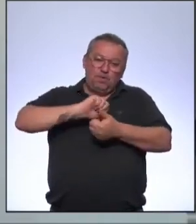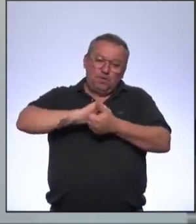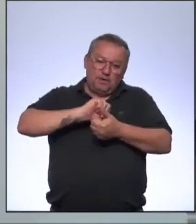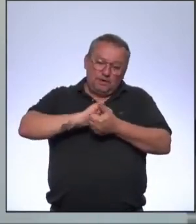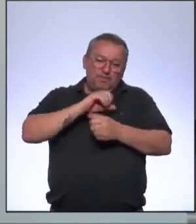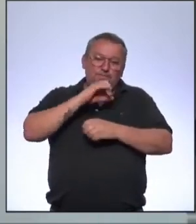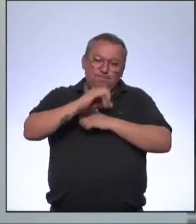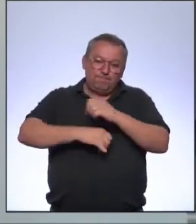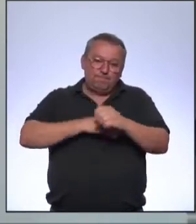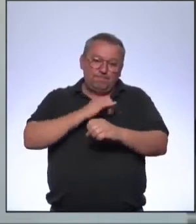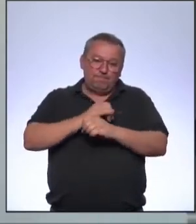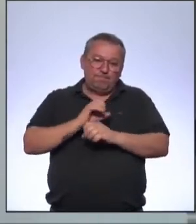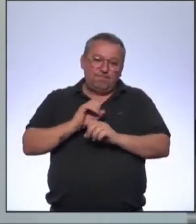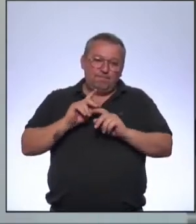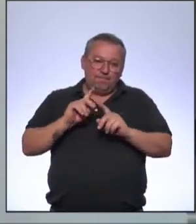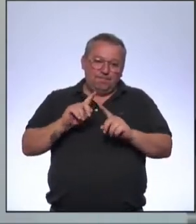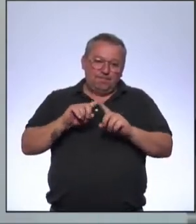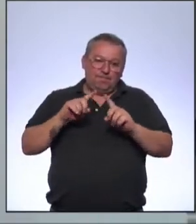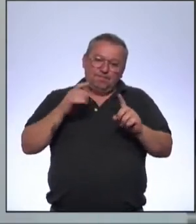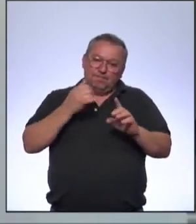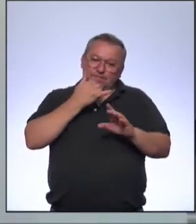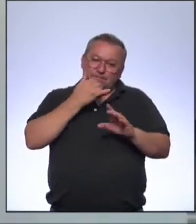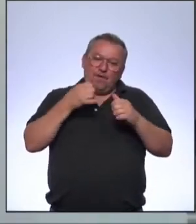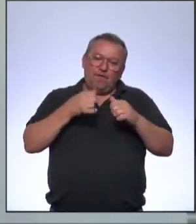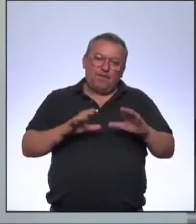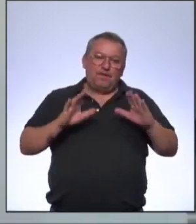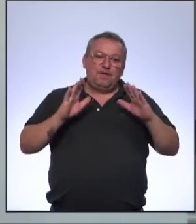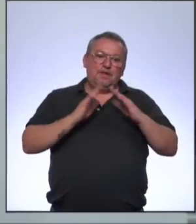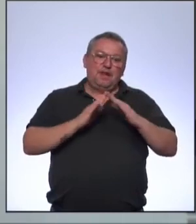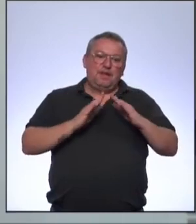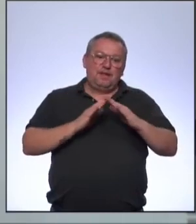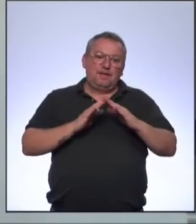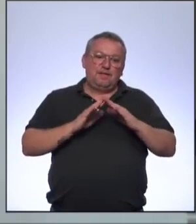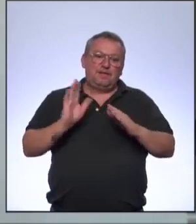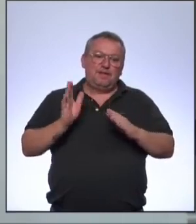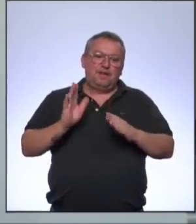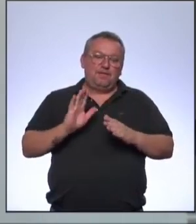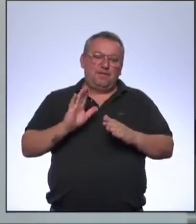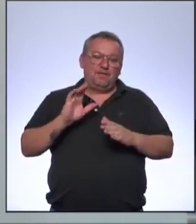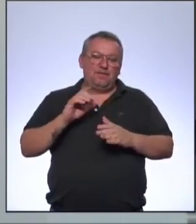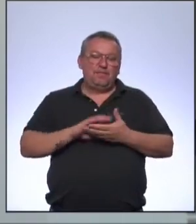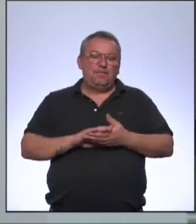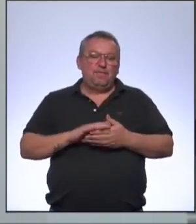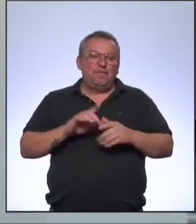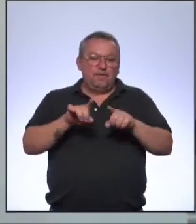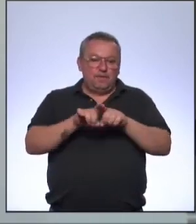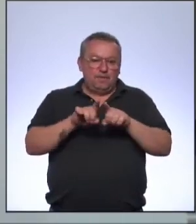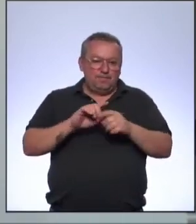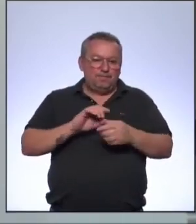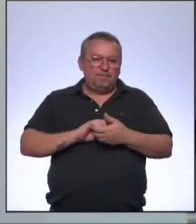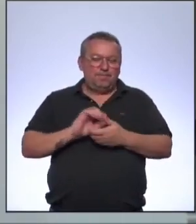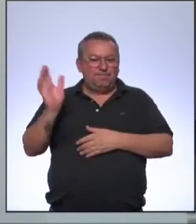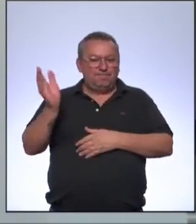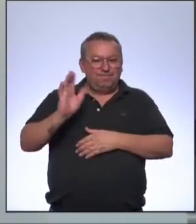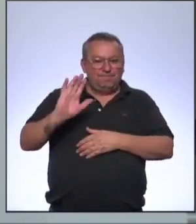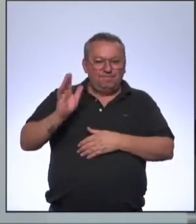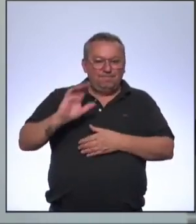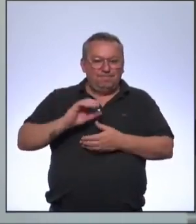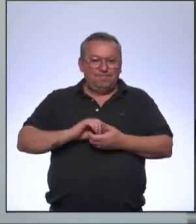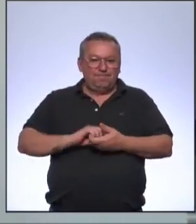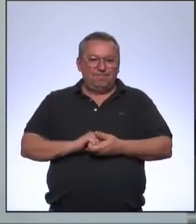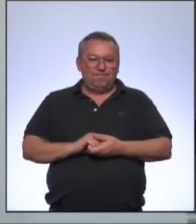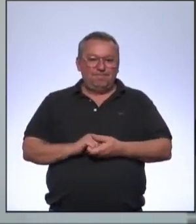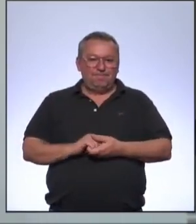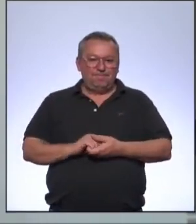pela internet. É, stay home, fique em casa, be safe. Tenham, né? Fiquem seguros. Bye bye, see you